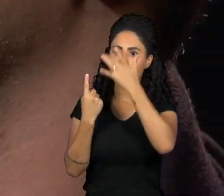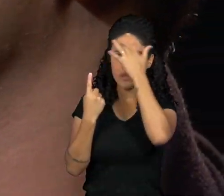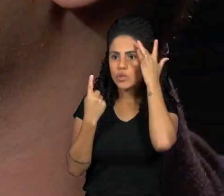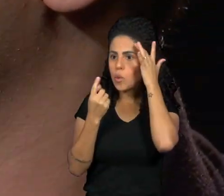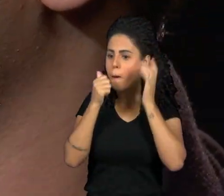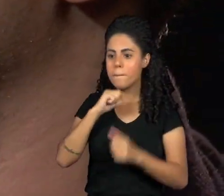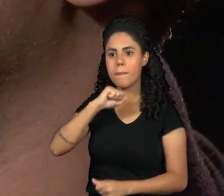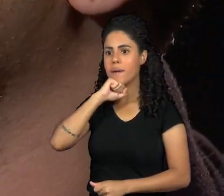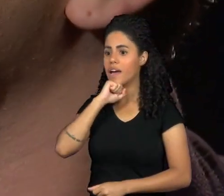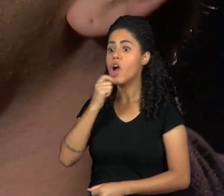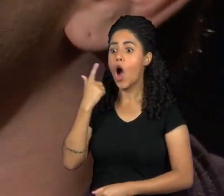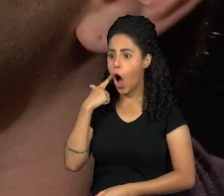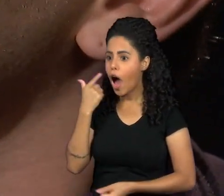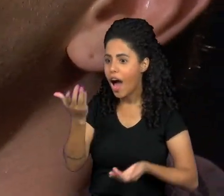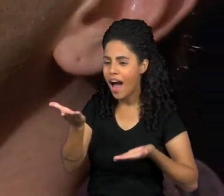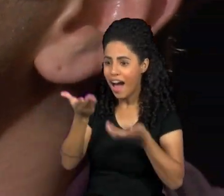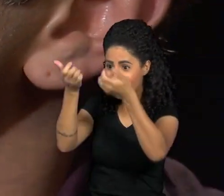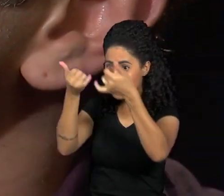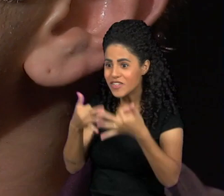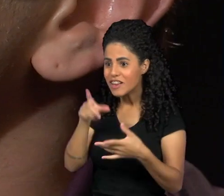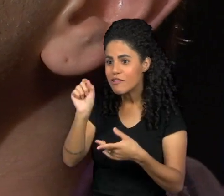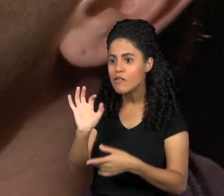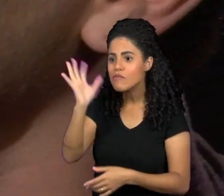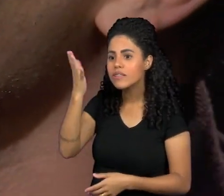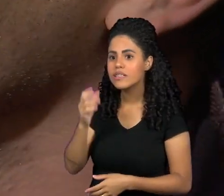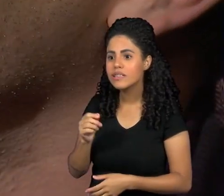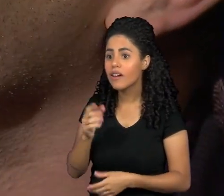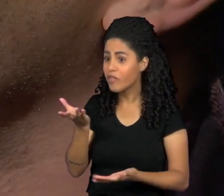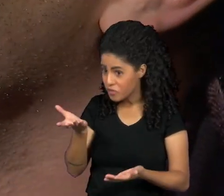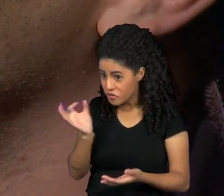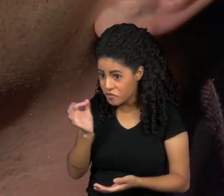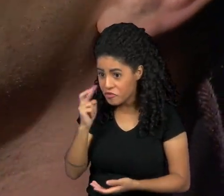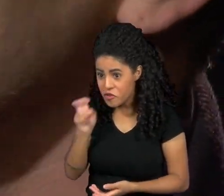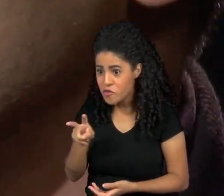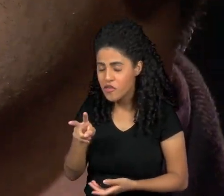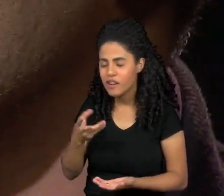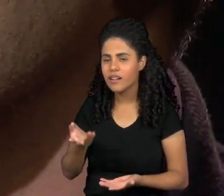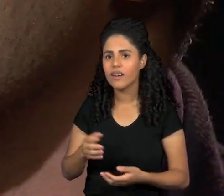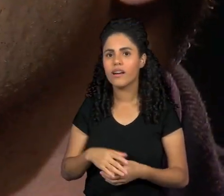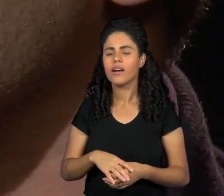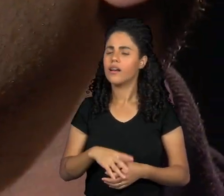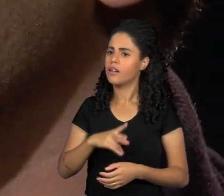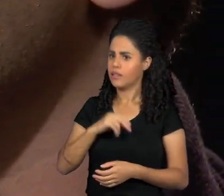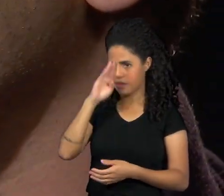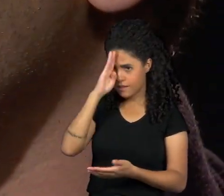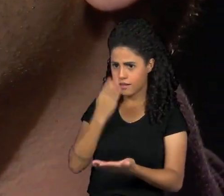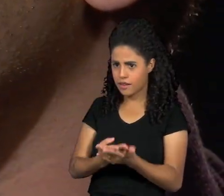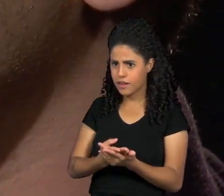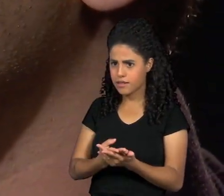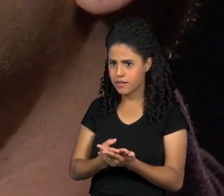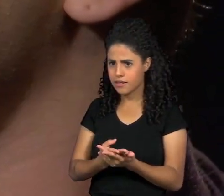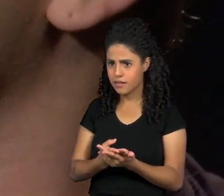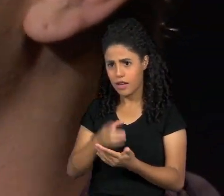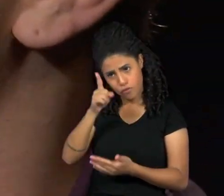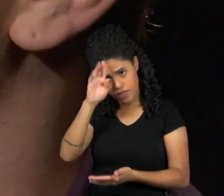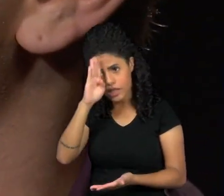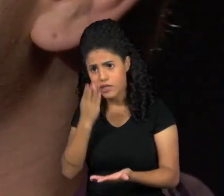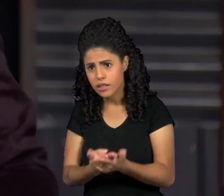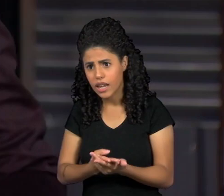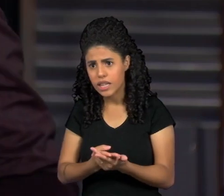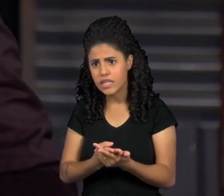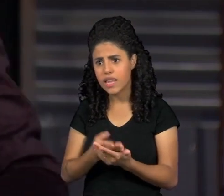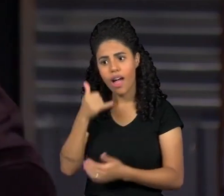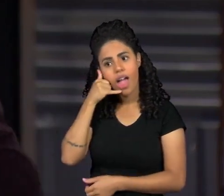né? Claro. Compartilhar, olha, o que você fez. E ela disse, mas você tem certeza que não é um